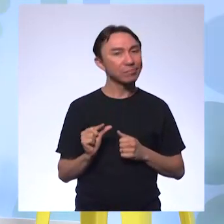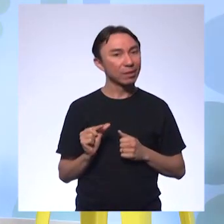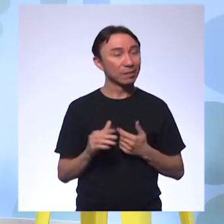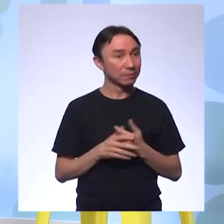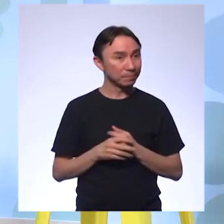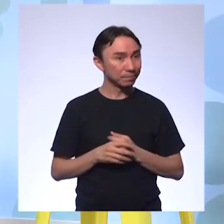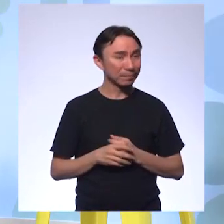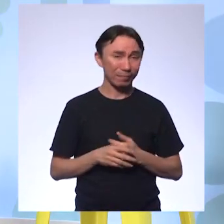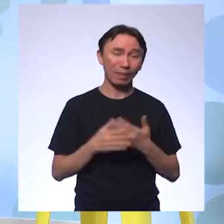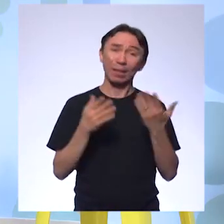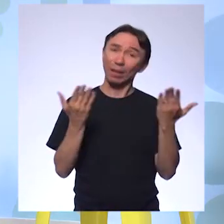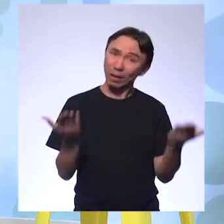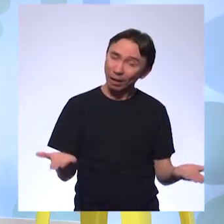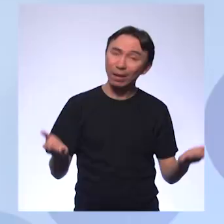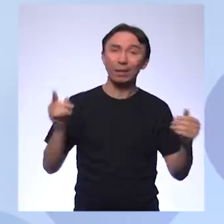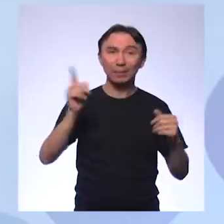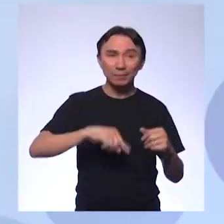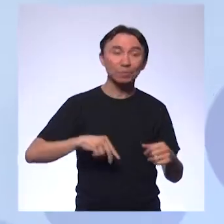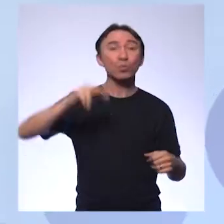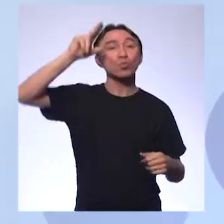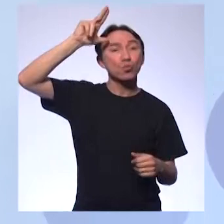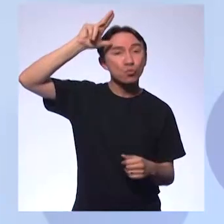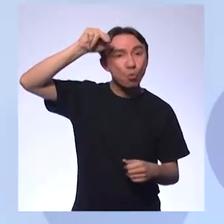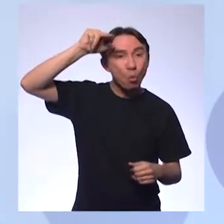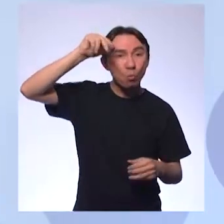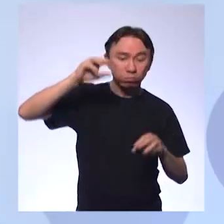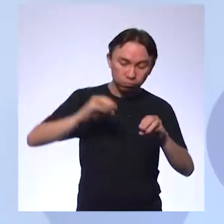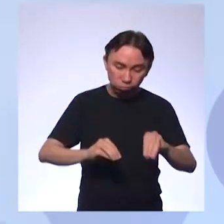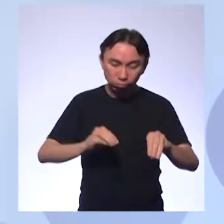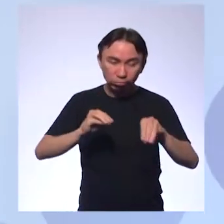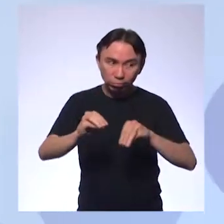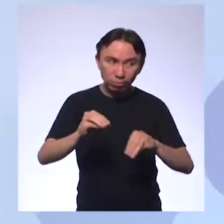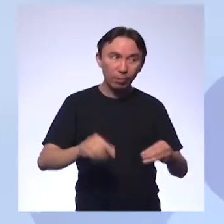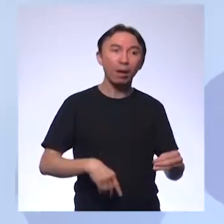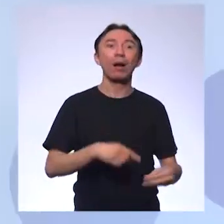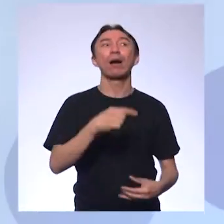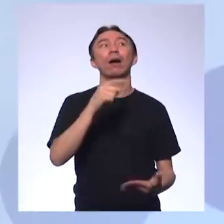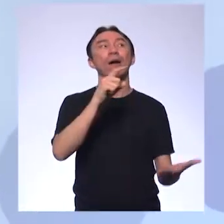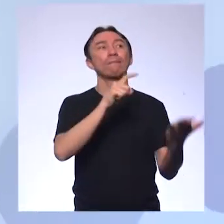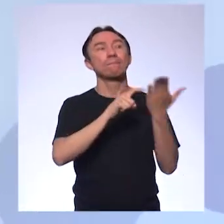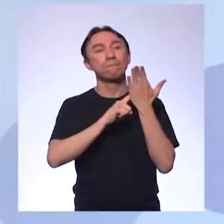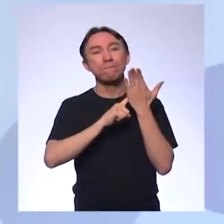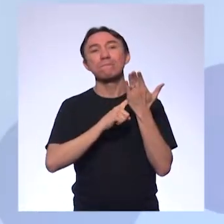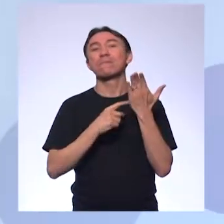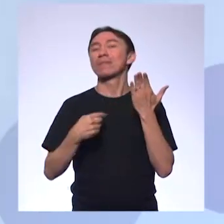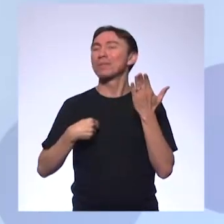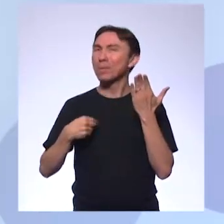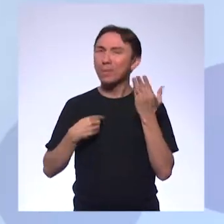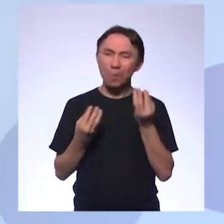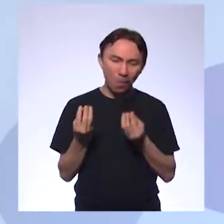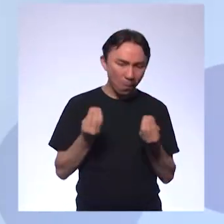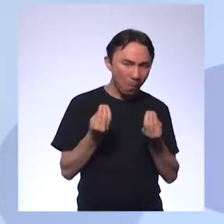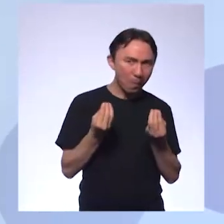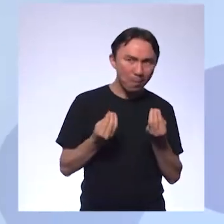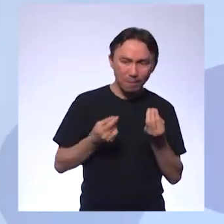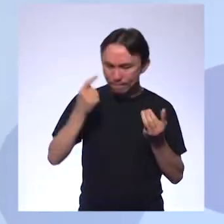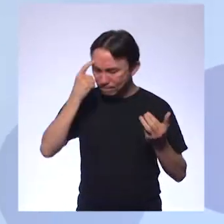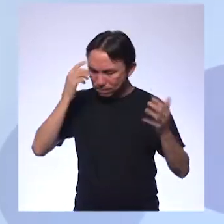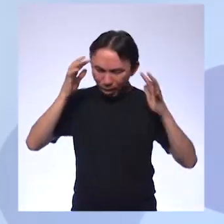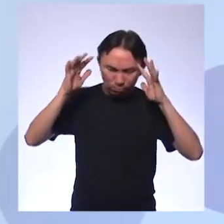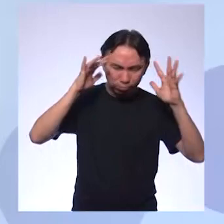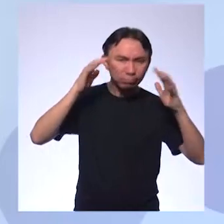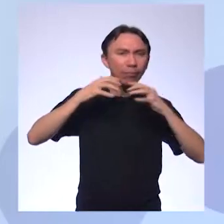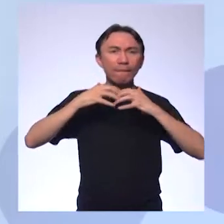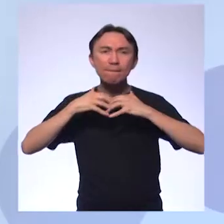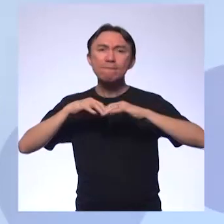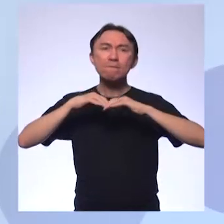do xadrez nos mostrar, né, como é que eu posso refletir, pensar nas estratégias para